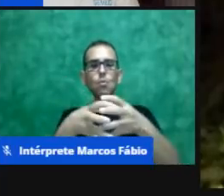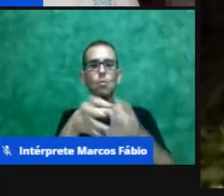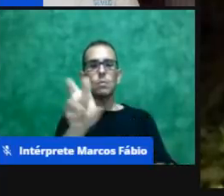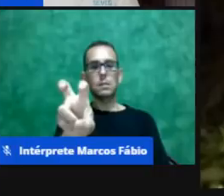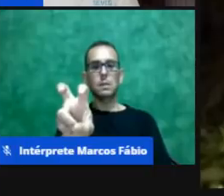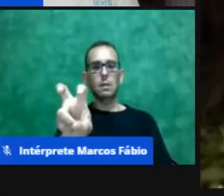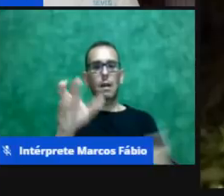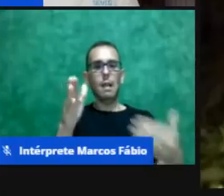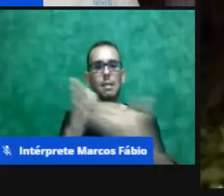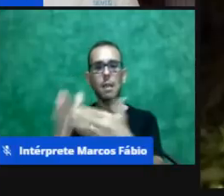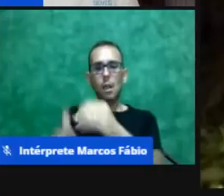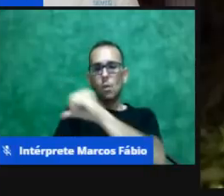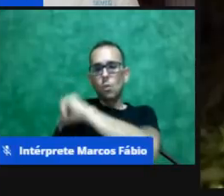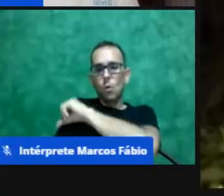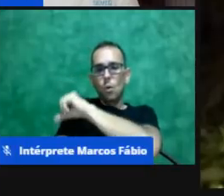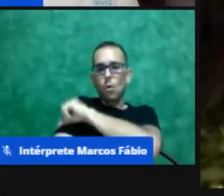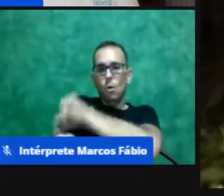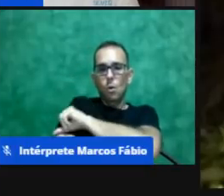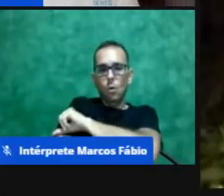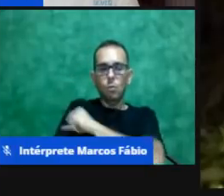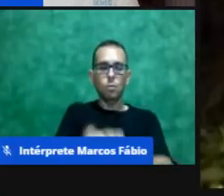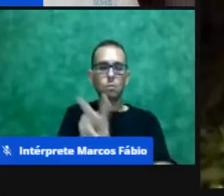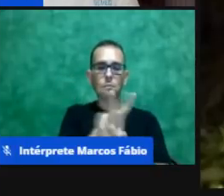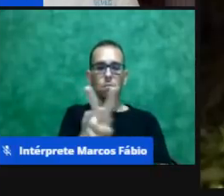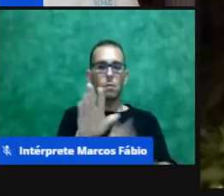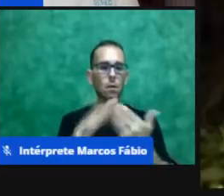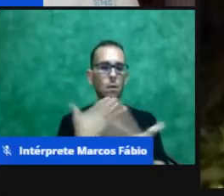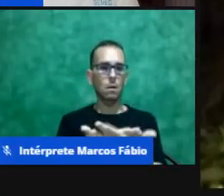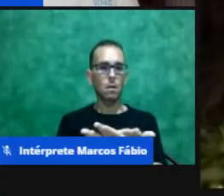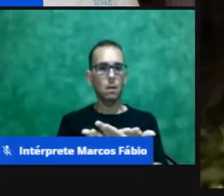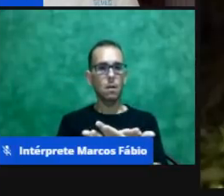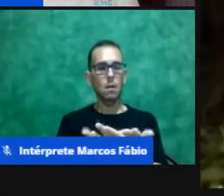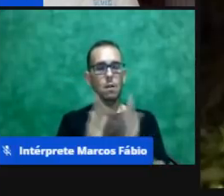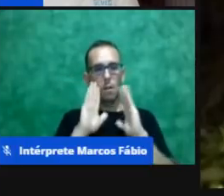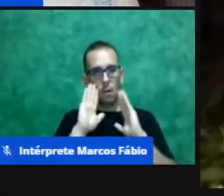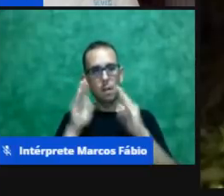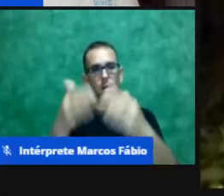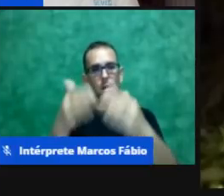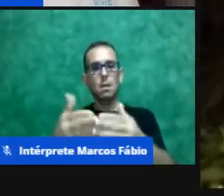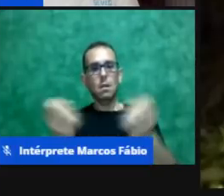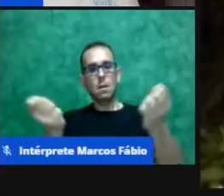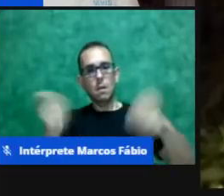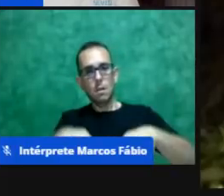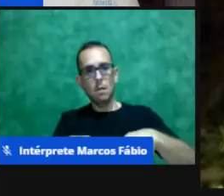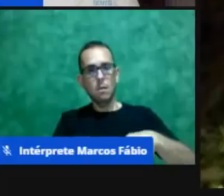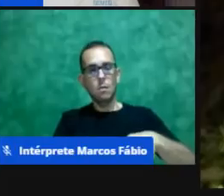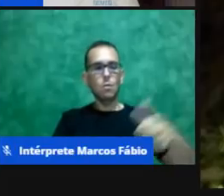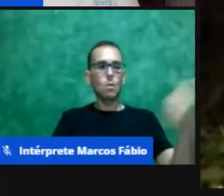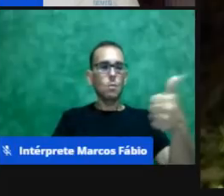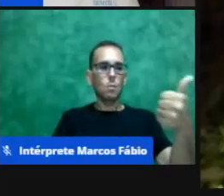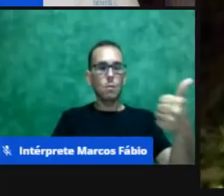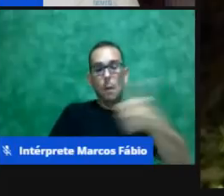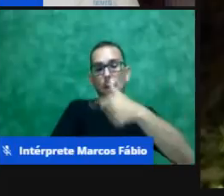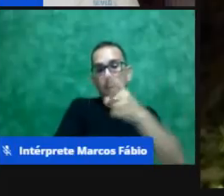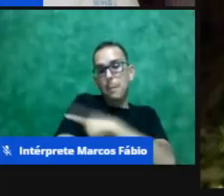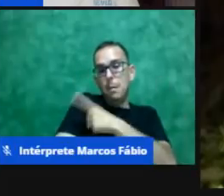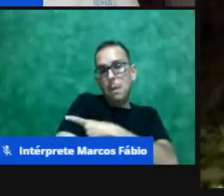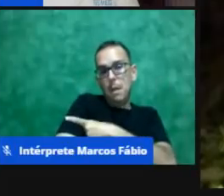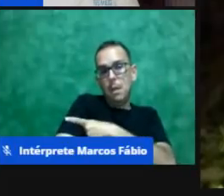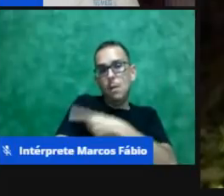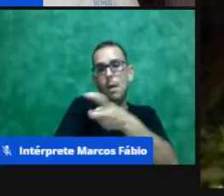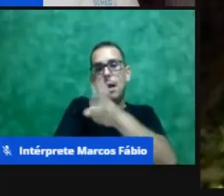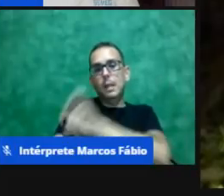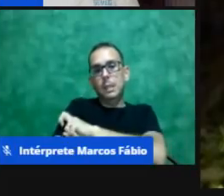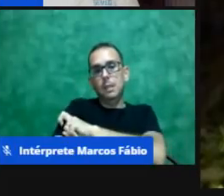até o 9º ano, nessas duas escolas, mais especificamente eu irei falar aqui do 1º ao 5º, né, onde eu leciono no Padre